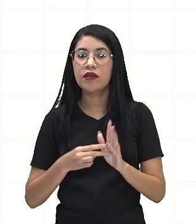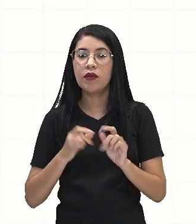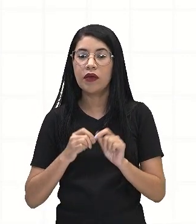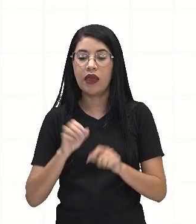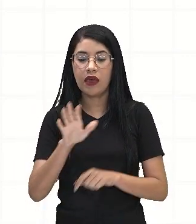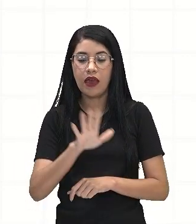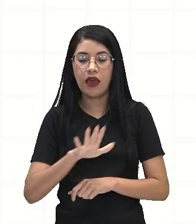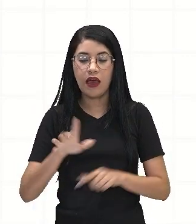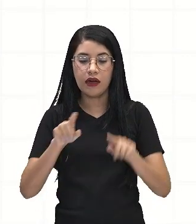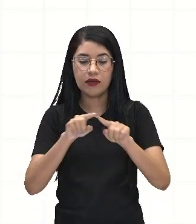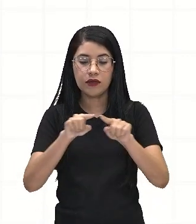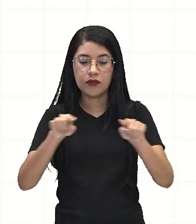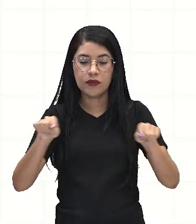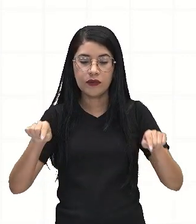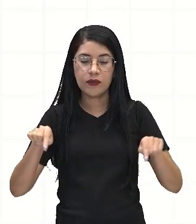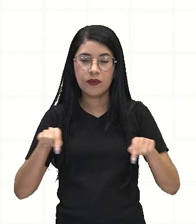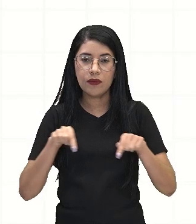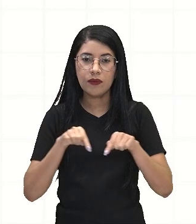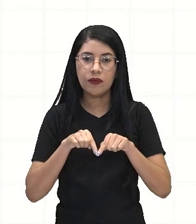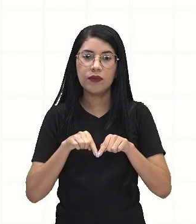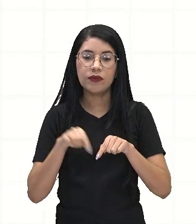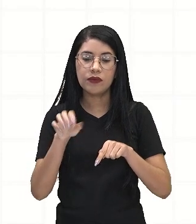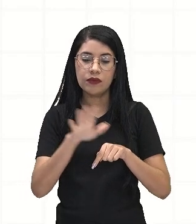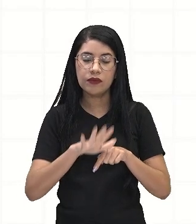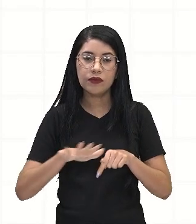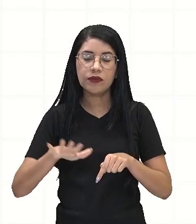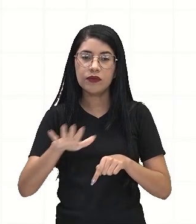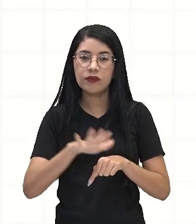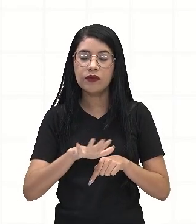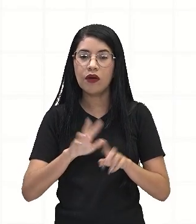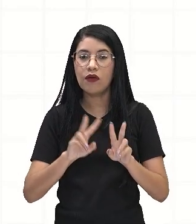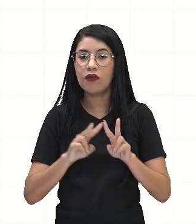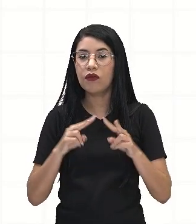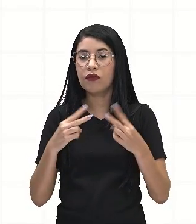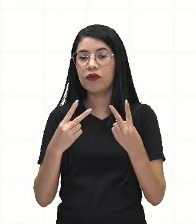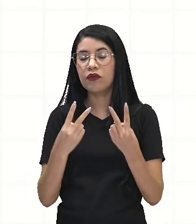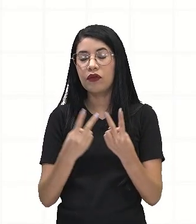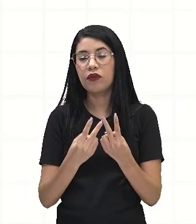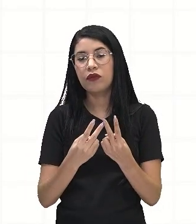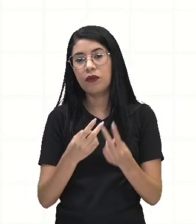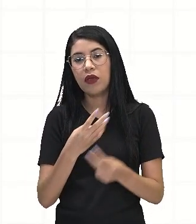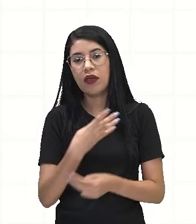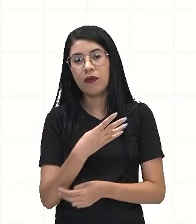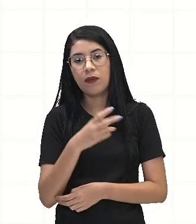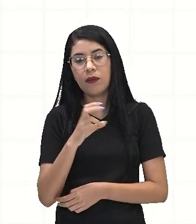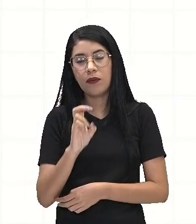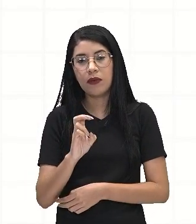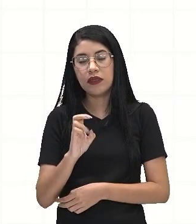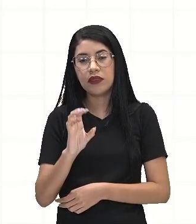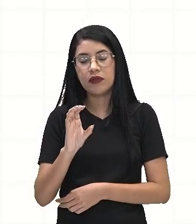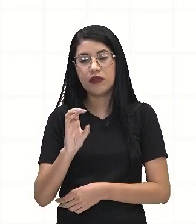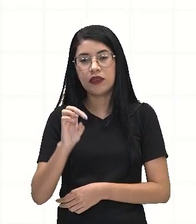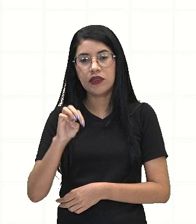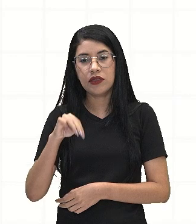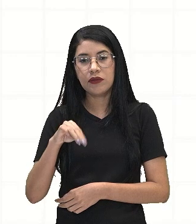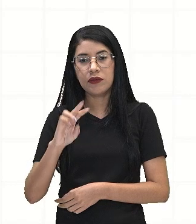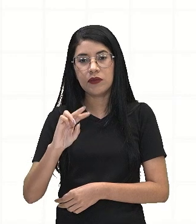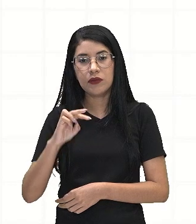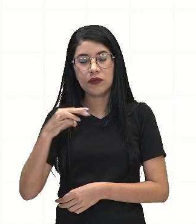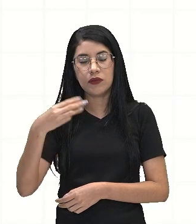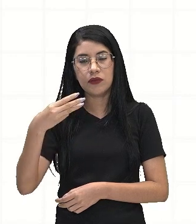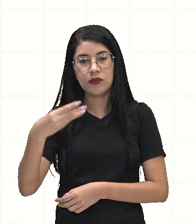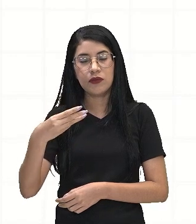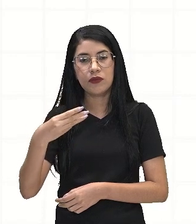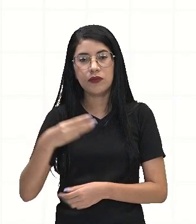todo esse espaço aqui que a caixa, que esse bloco está ocupando, mede 45 centímetros